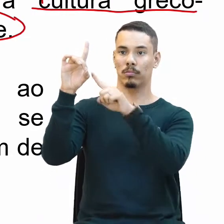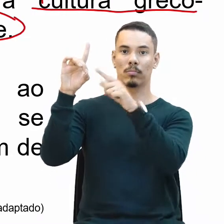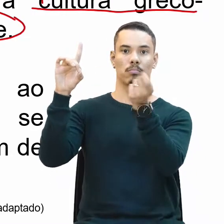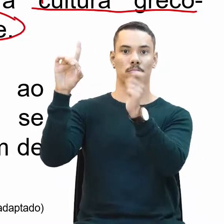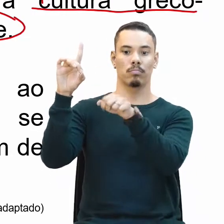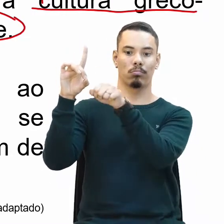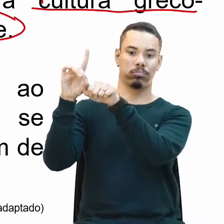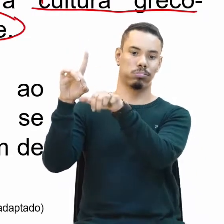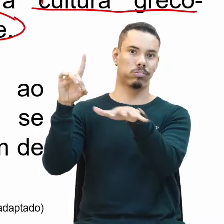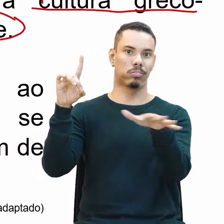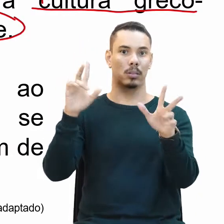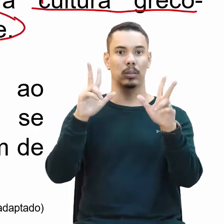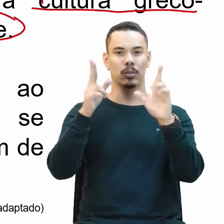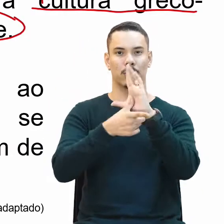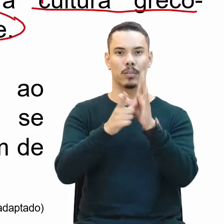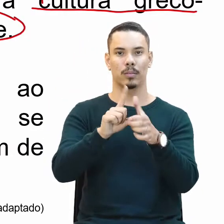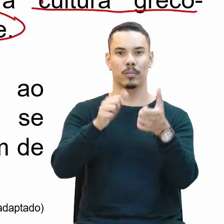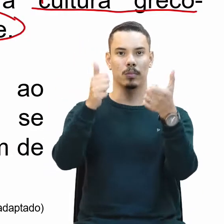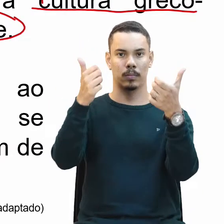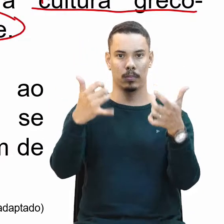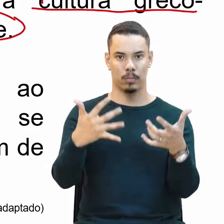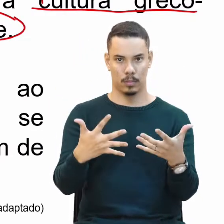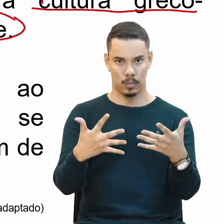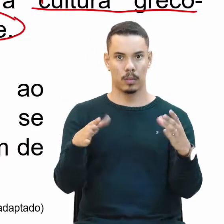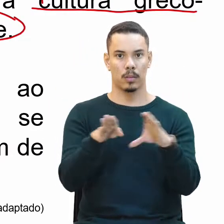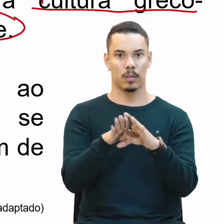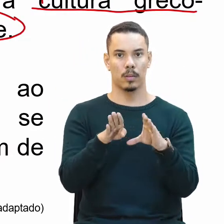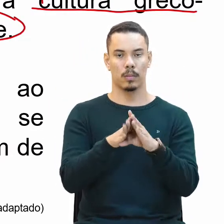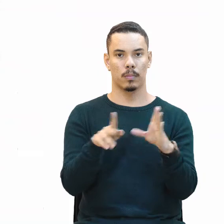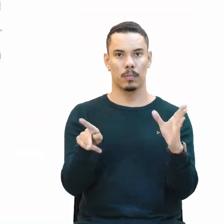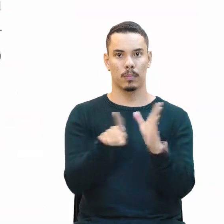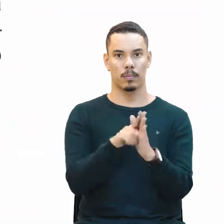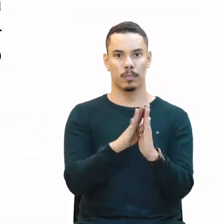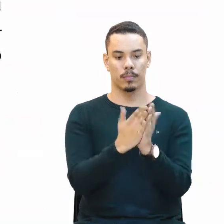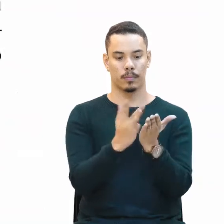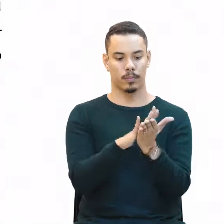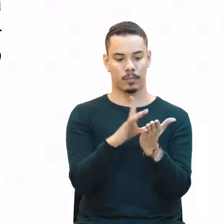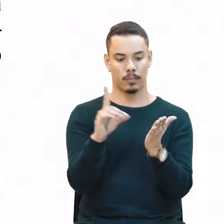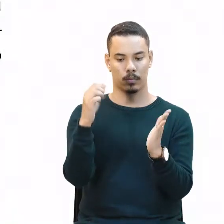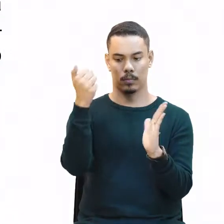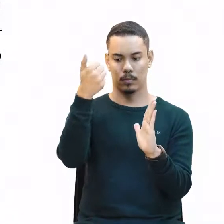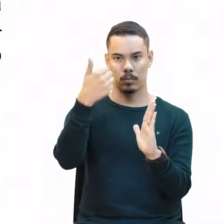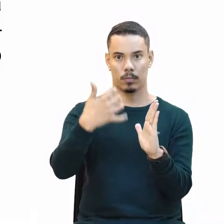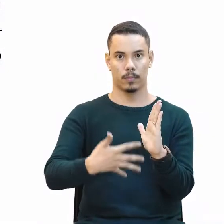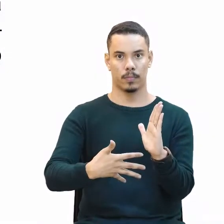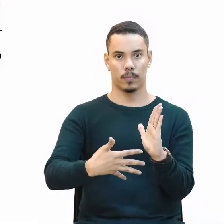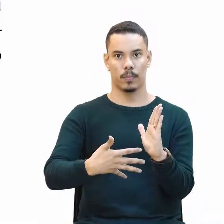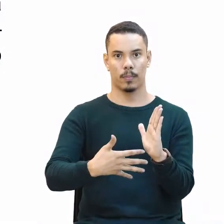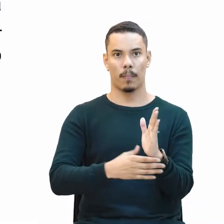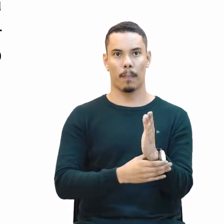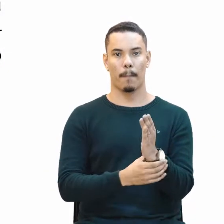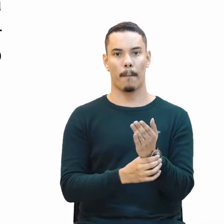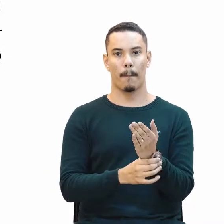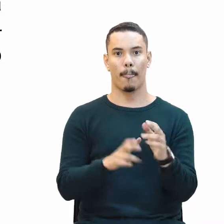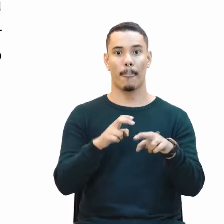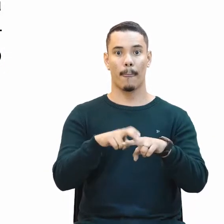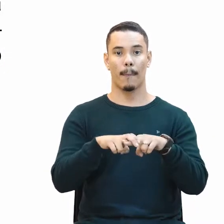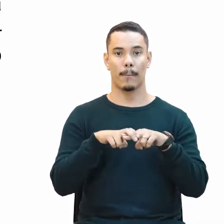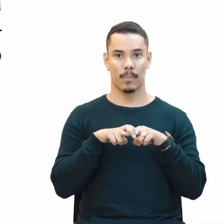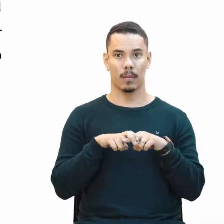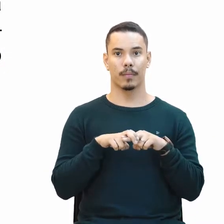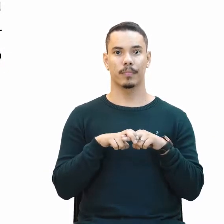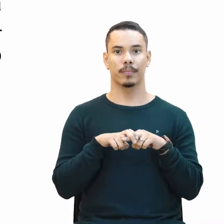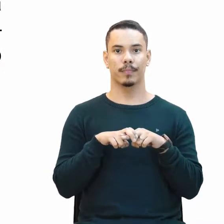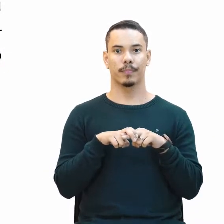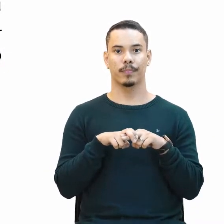havia mencionado e de tudo aquilo que estava nas Escrituras Sagradas. Então, olha só,